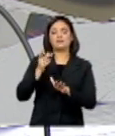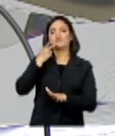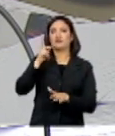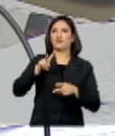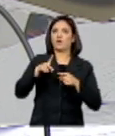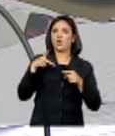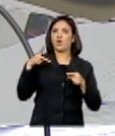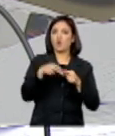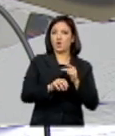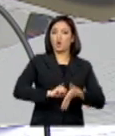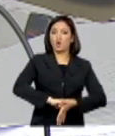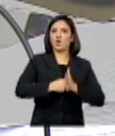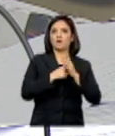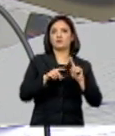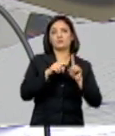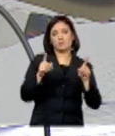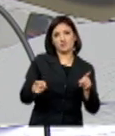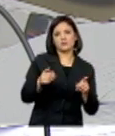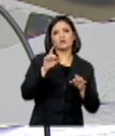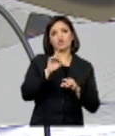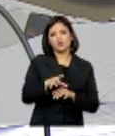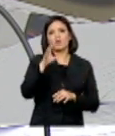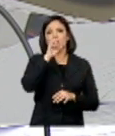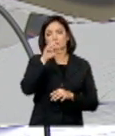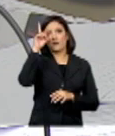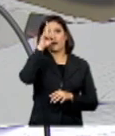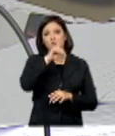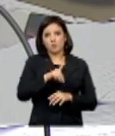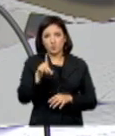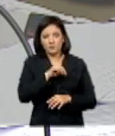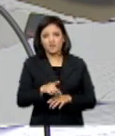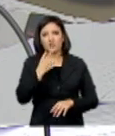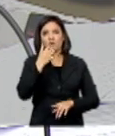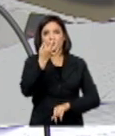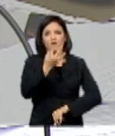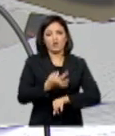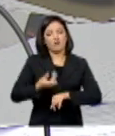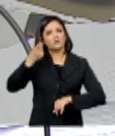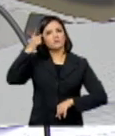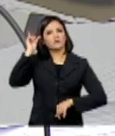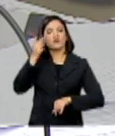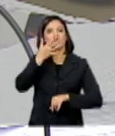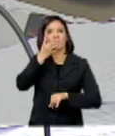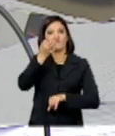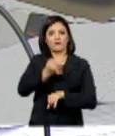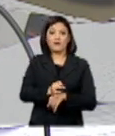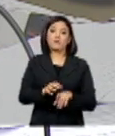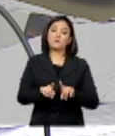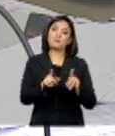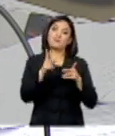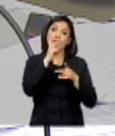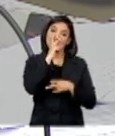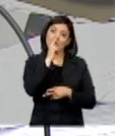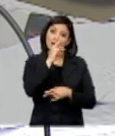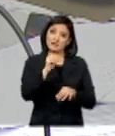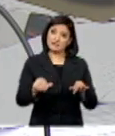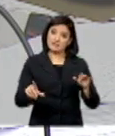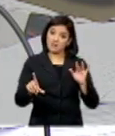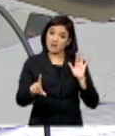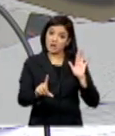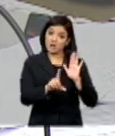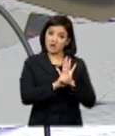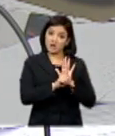só nos feriados fim de semana e vésperas de feriado me parece é que a lei realmente além dos